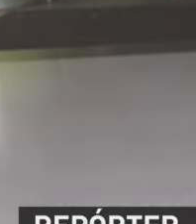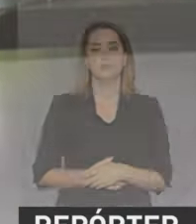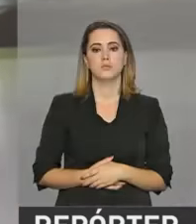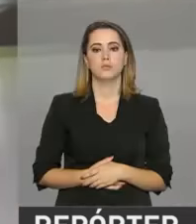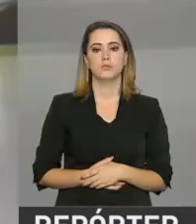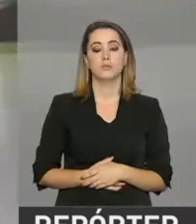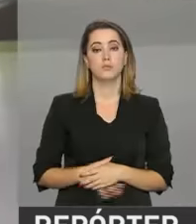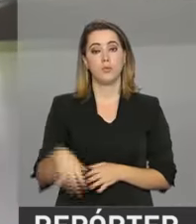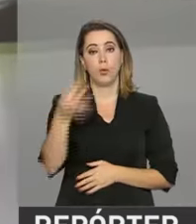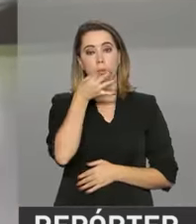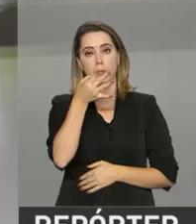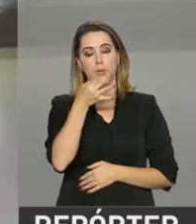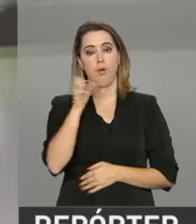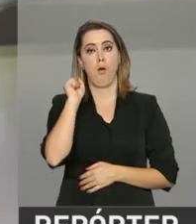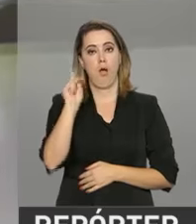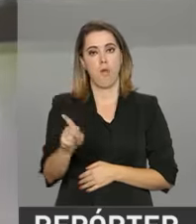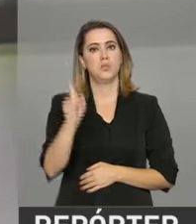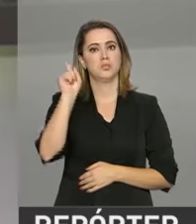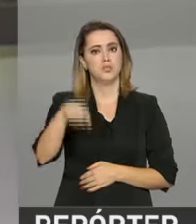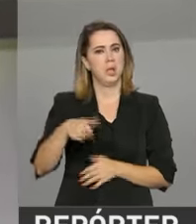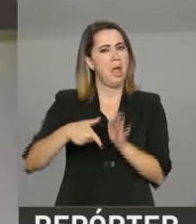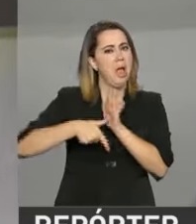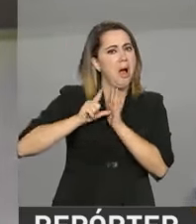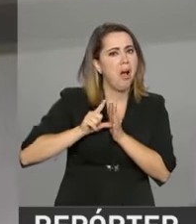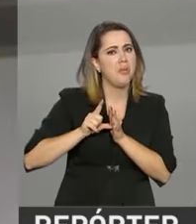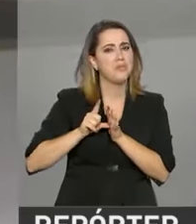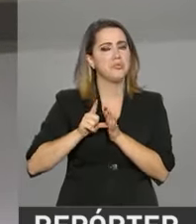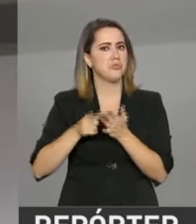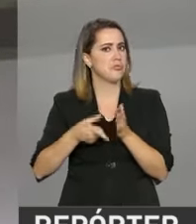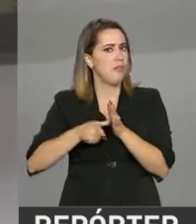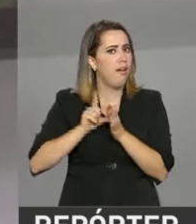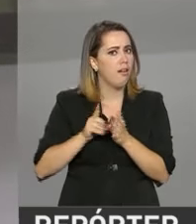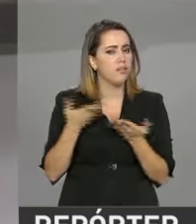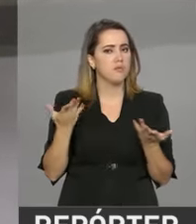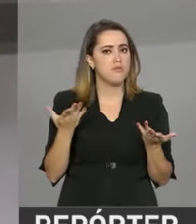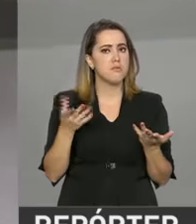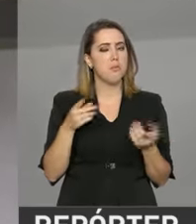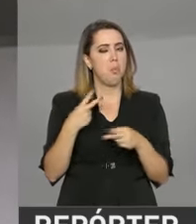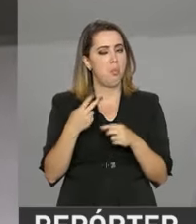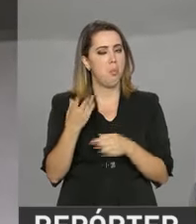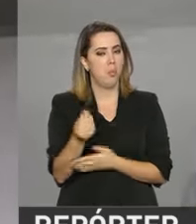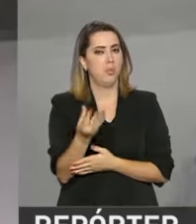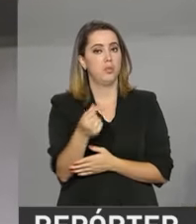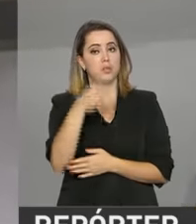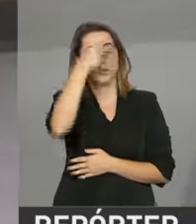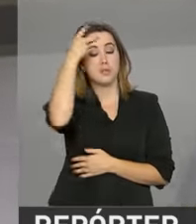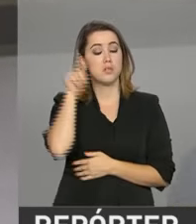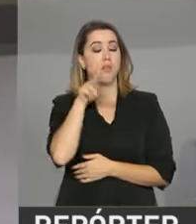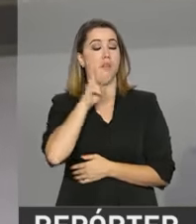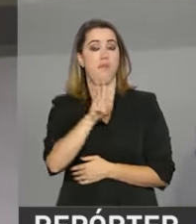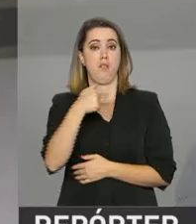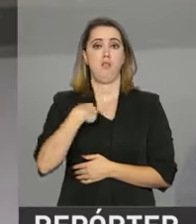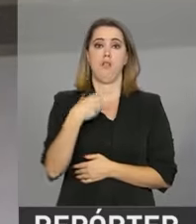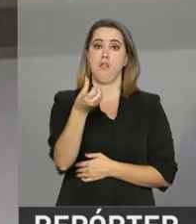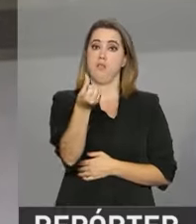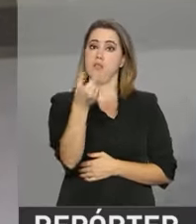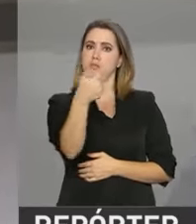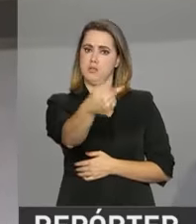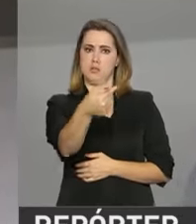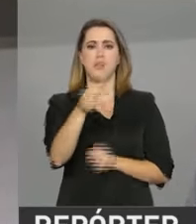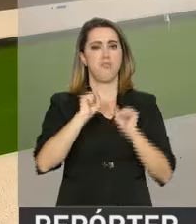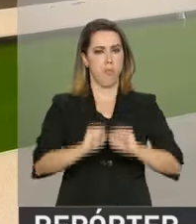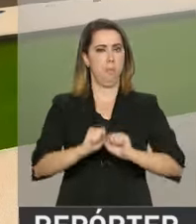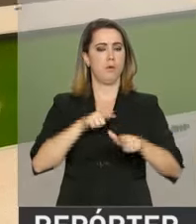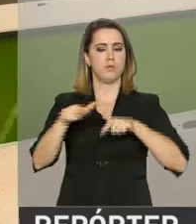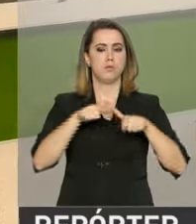Eu acho que a aposentadoria no Brasil é muito precoce. É muito precoce. Hoje, você vê, eu estou com 67 e me acho apto para